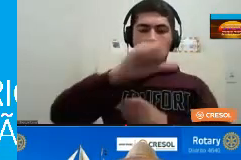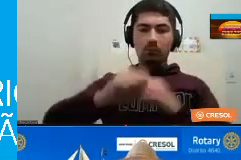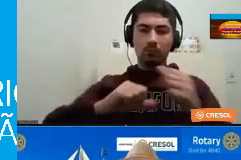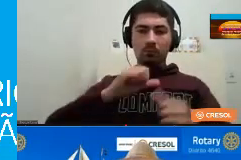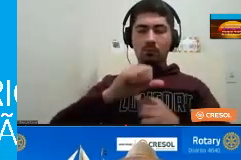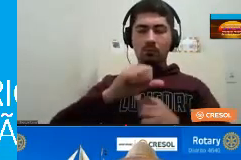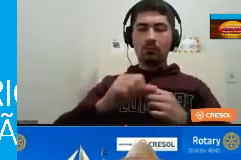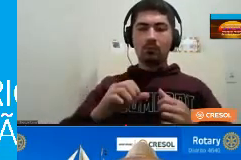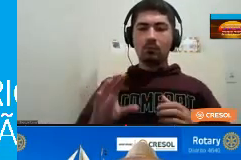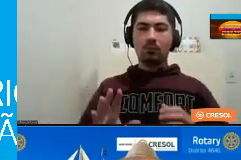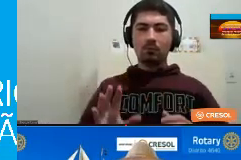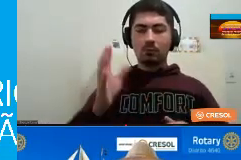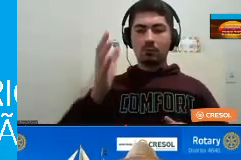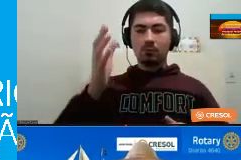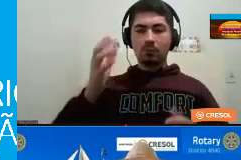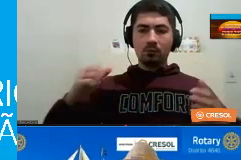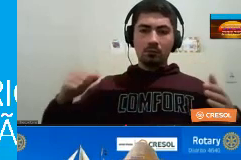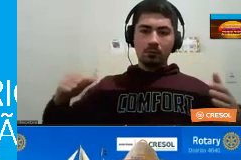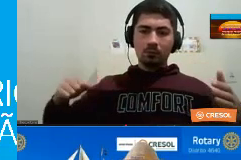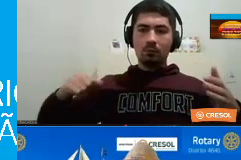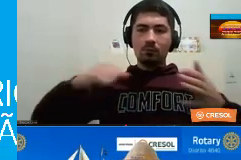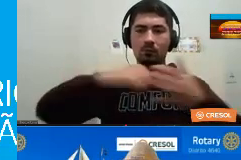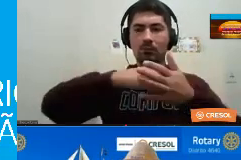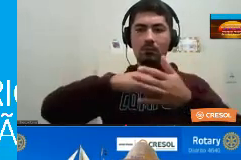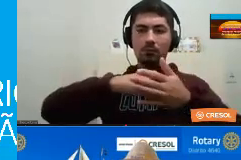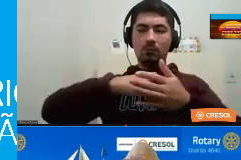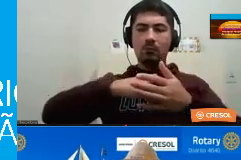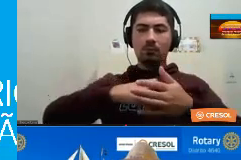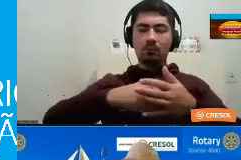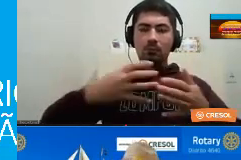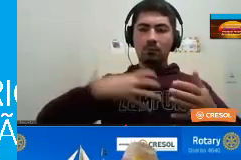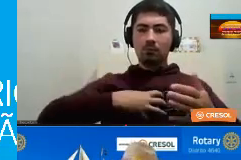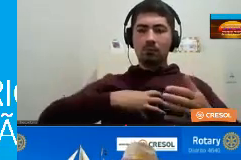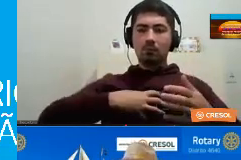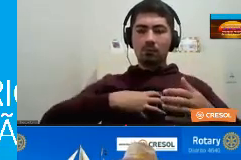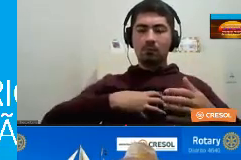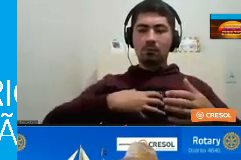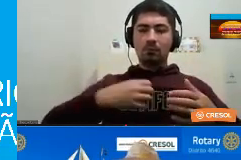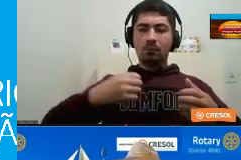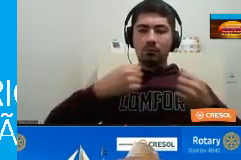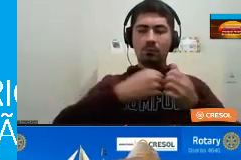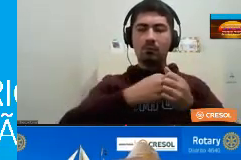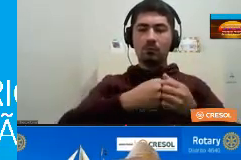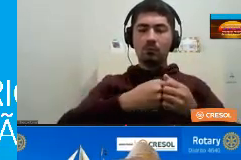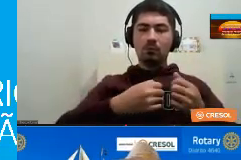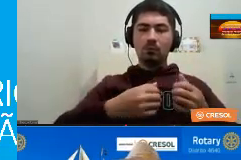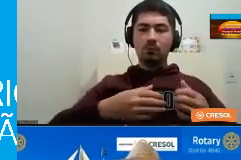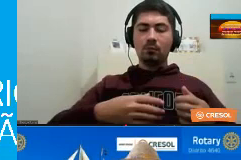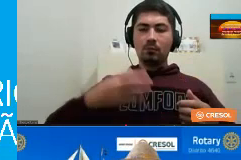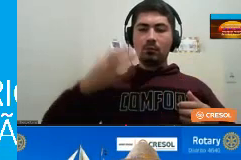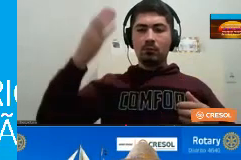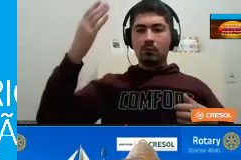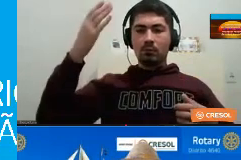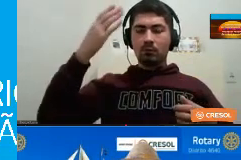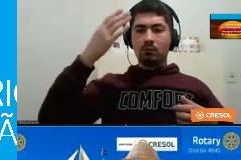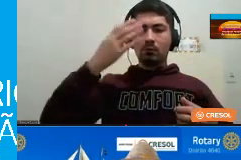Aconteceram dois acidentes que marcaram muito a minha pessoa, meu coração. E eu fiz uma promessa no